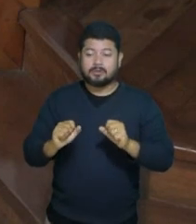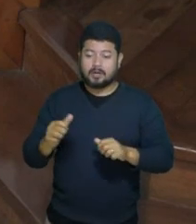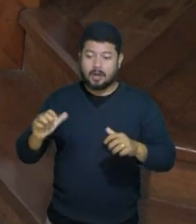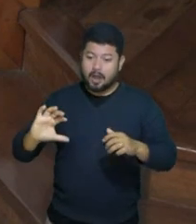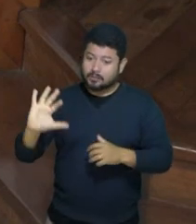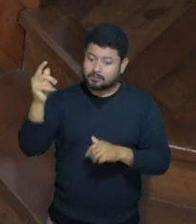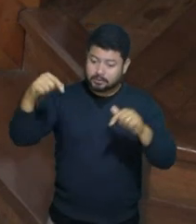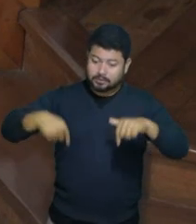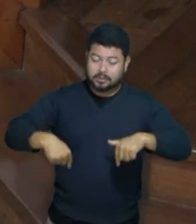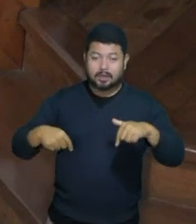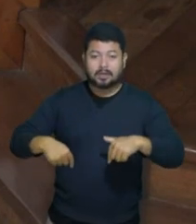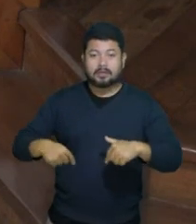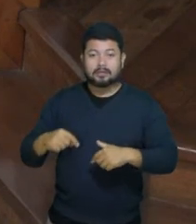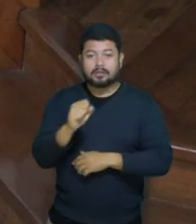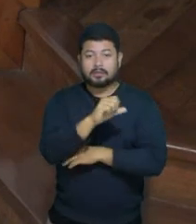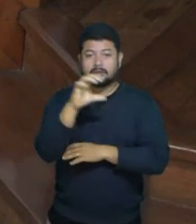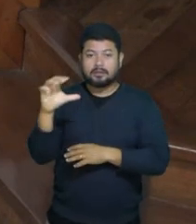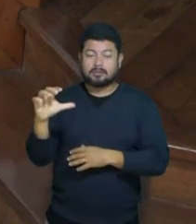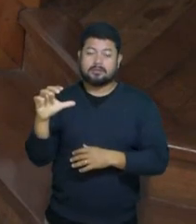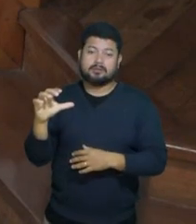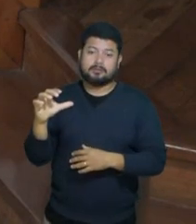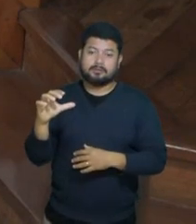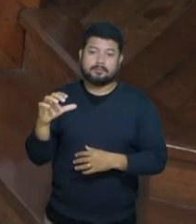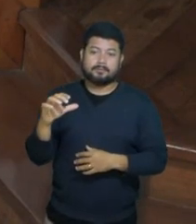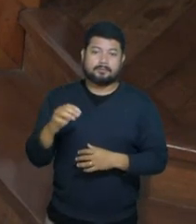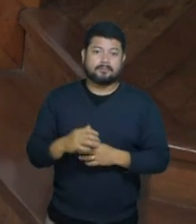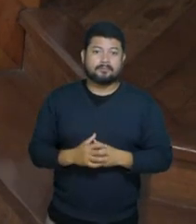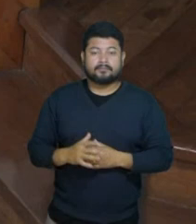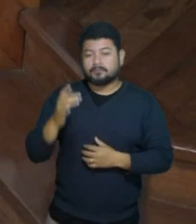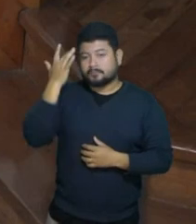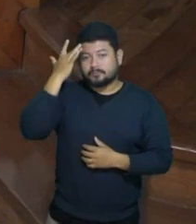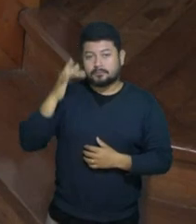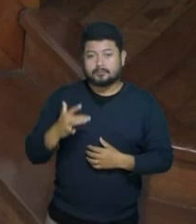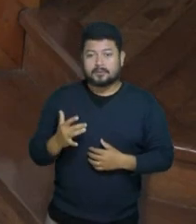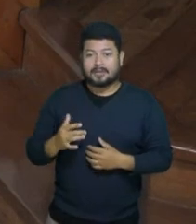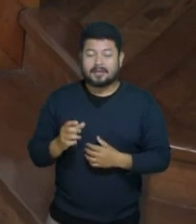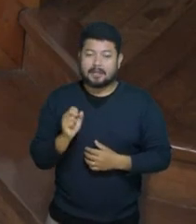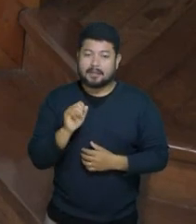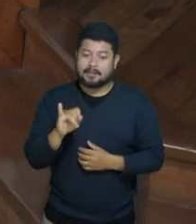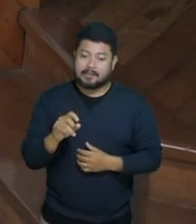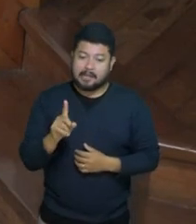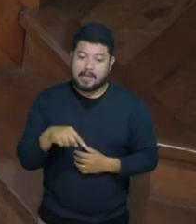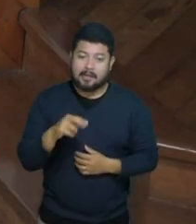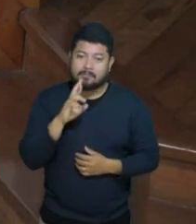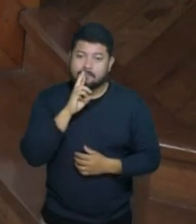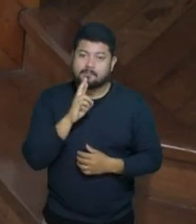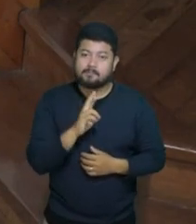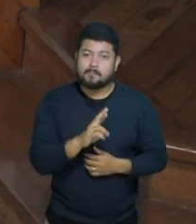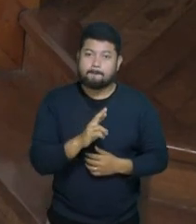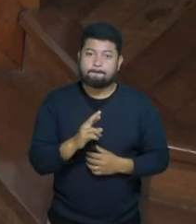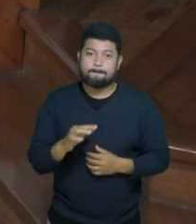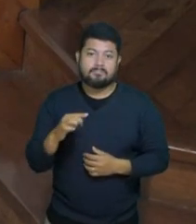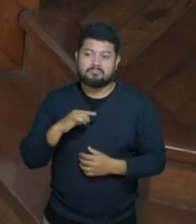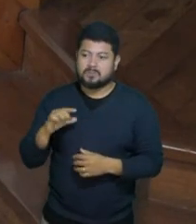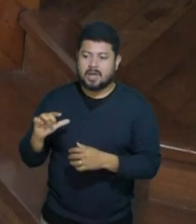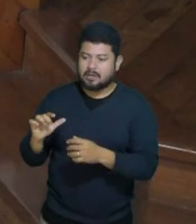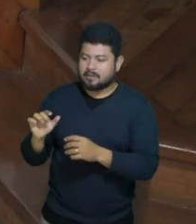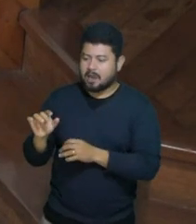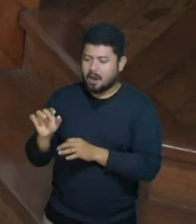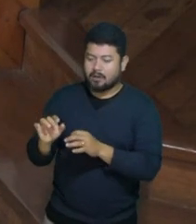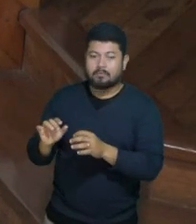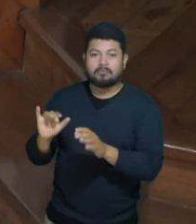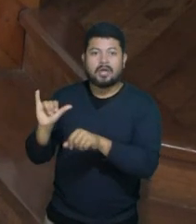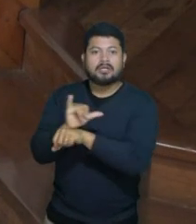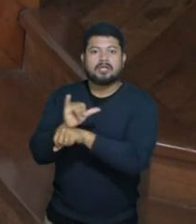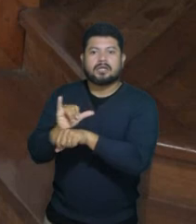a gente estaria nessa situação que eu falei para vocês, né? Então, não sei se isso é uma resposta que talvez você... Né, não tem uma fórmula,